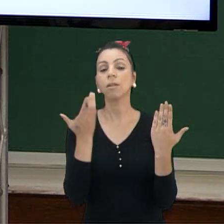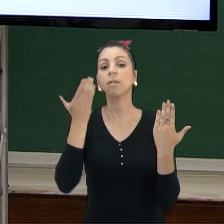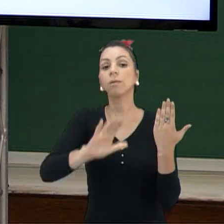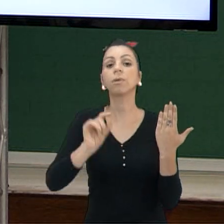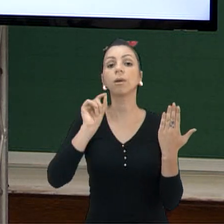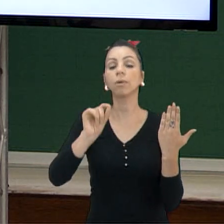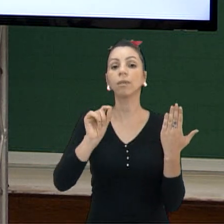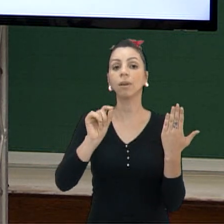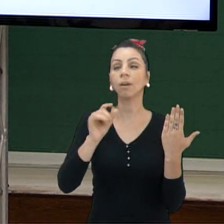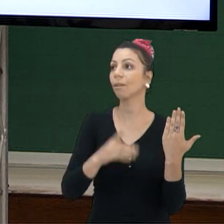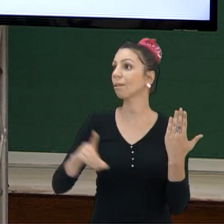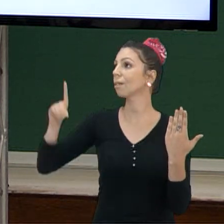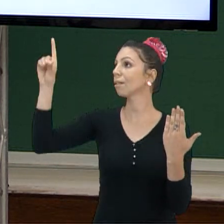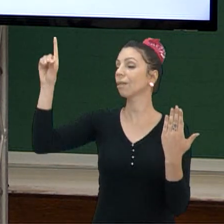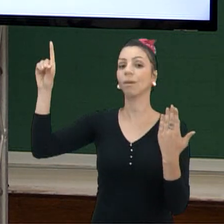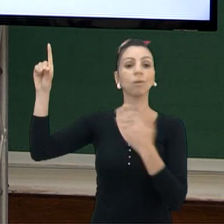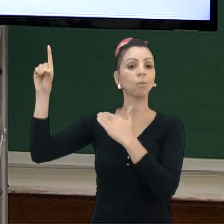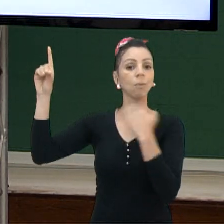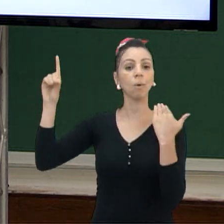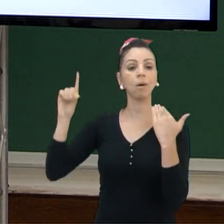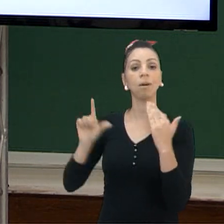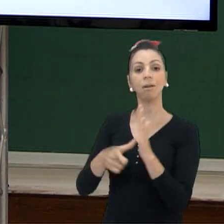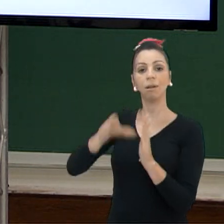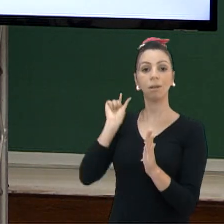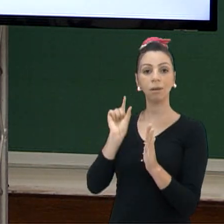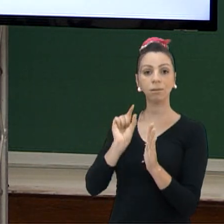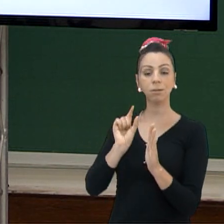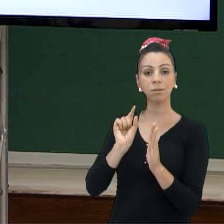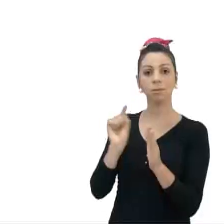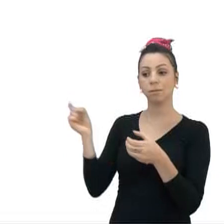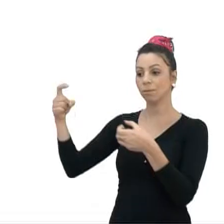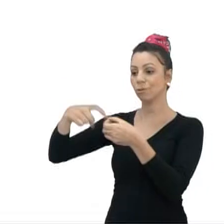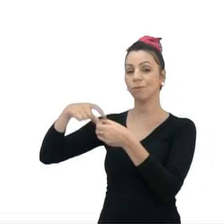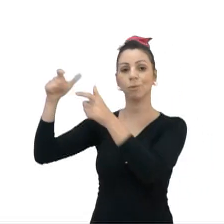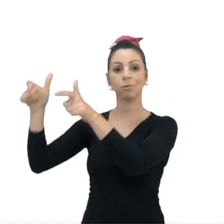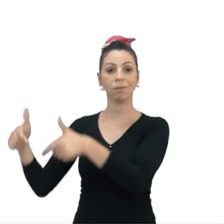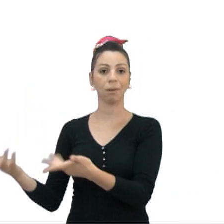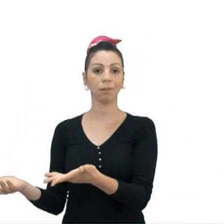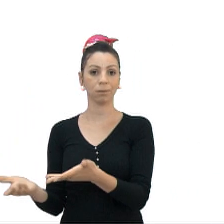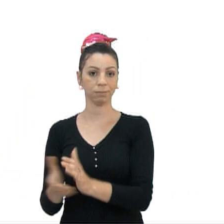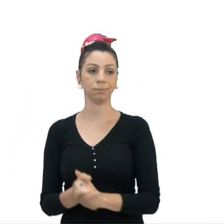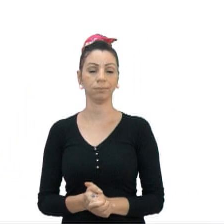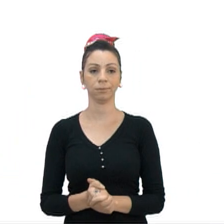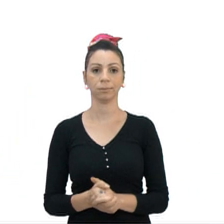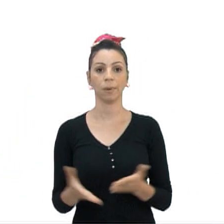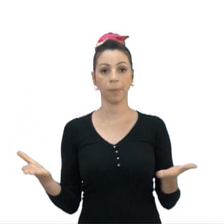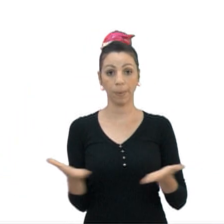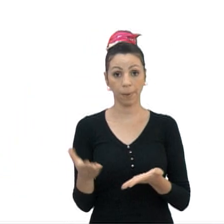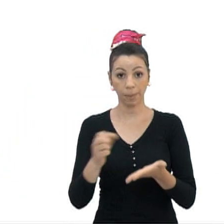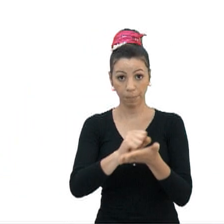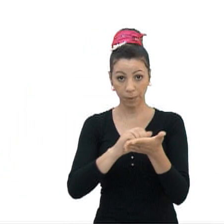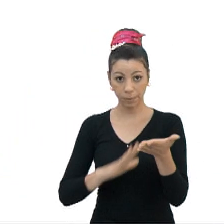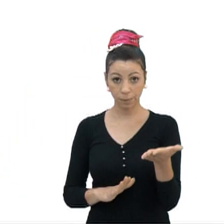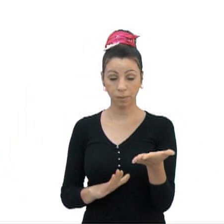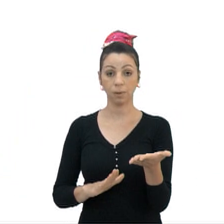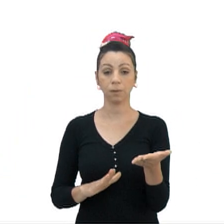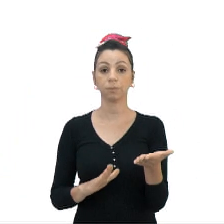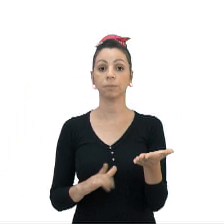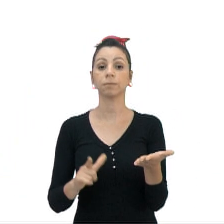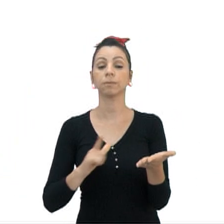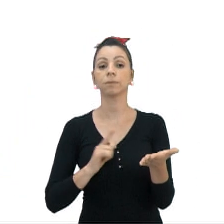que ele morra, ok? Agora, o que nós vamos fazer? Essa atividade é um pouquinho